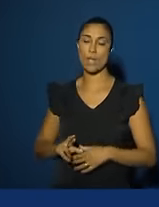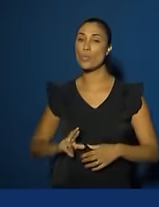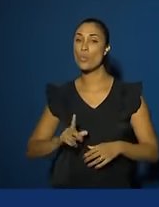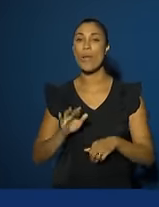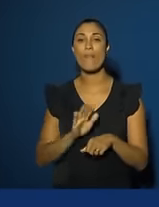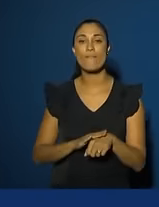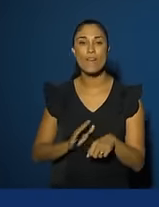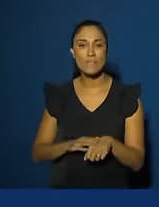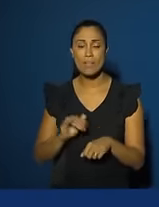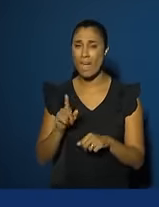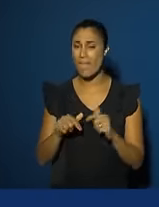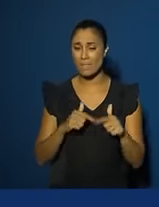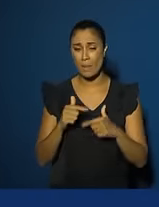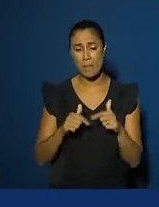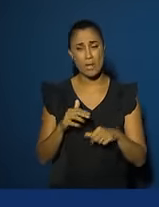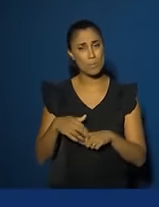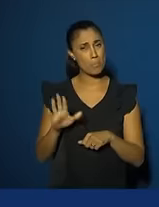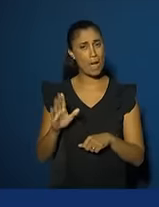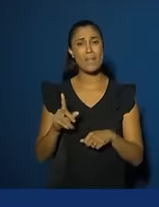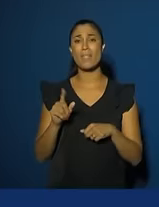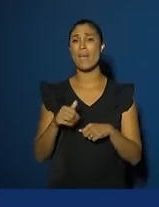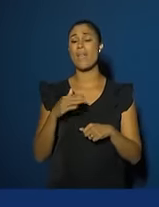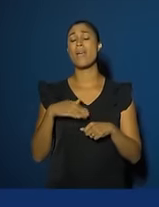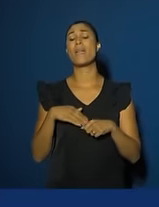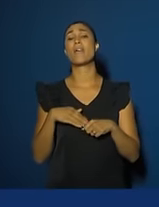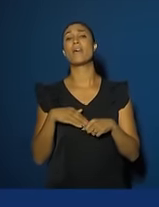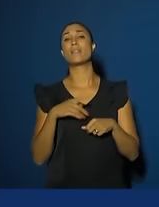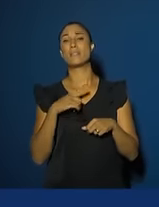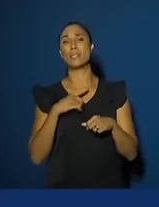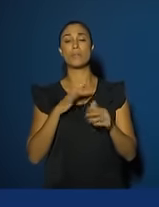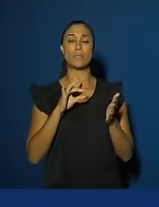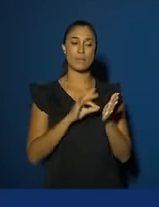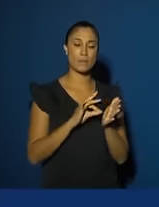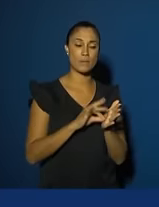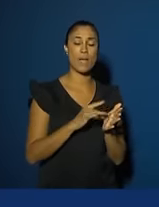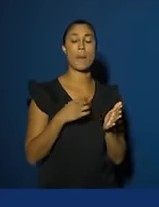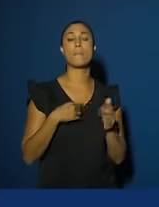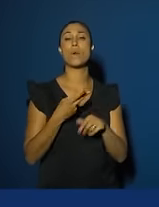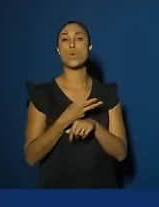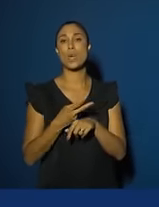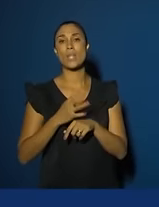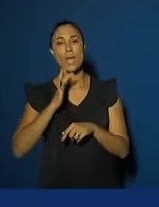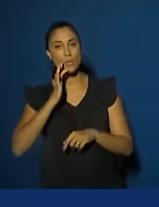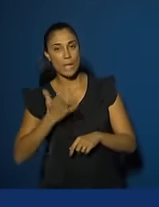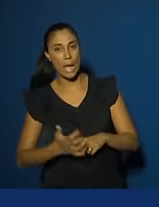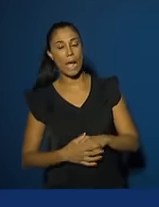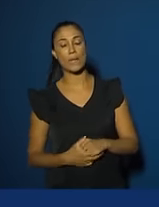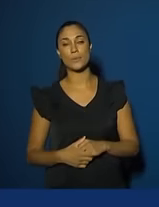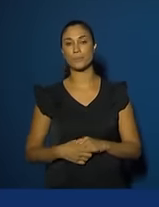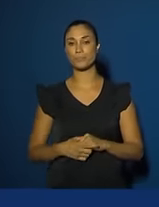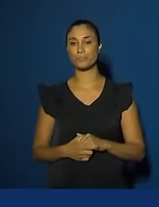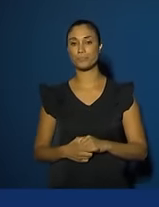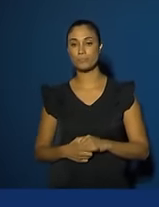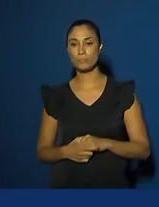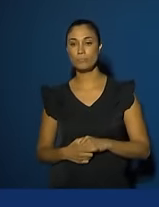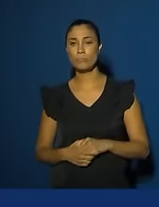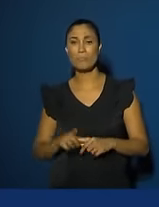fazendo é trabalhando mais é aplicando melhor é sendo mais eficiente buscando resultado é é é assim que nós